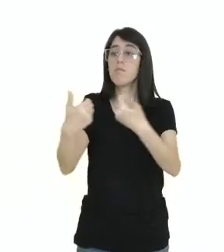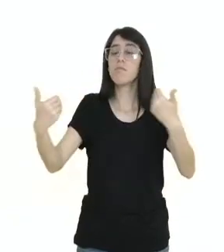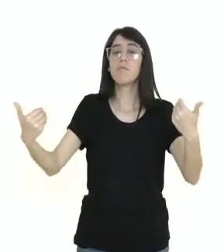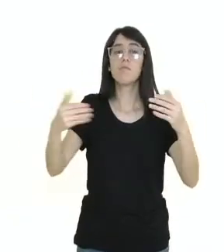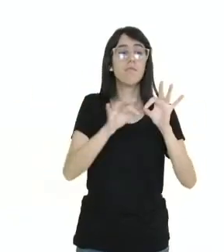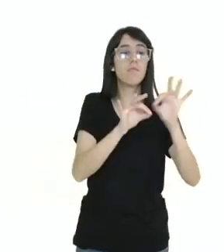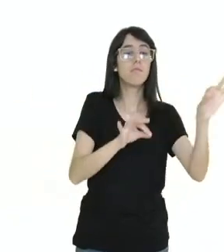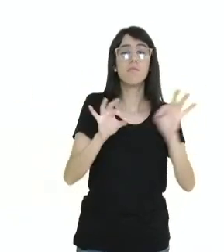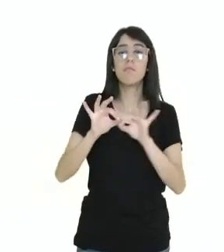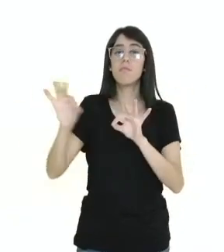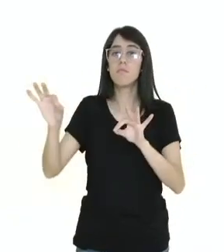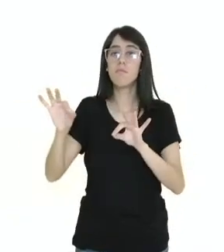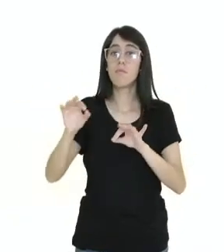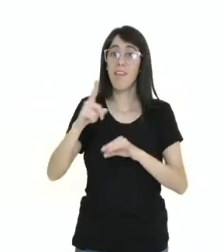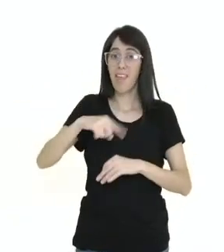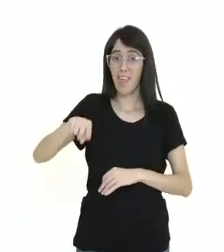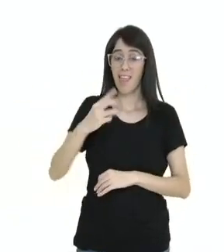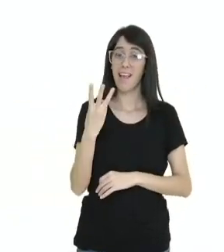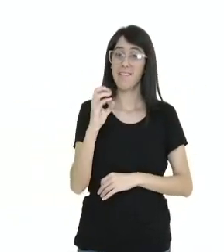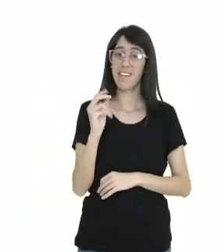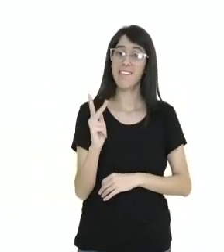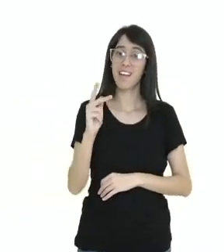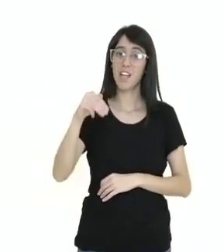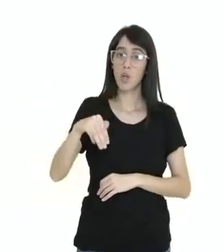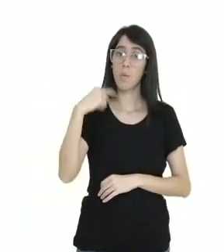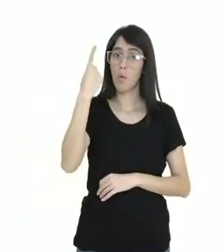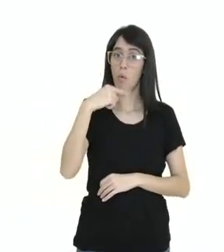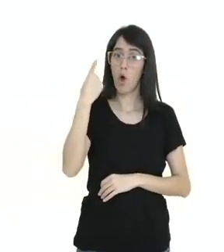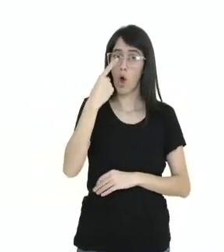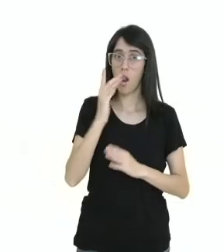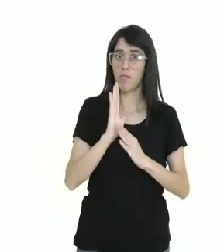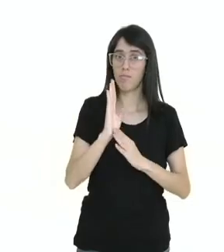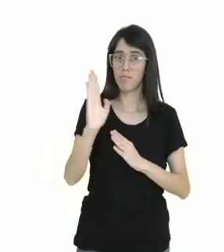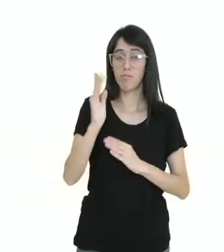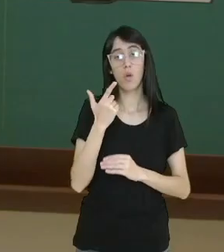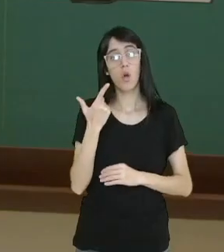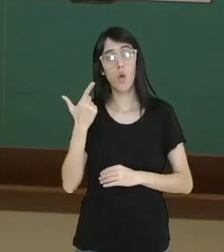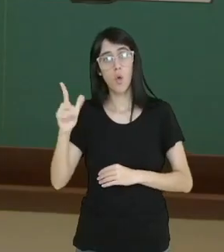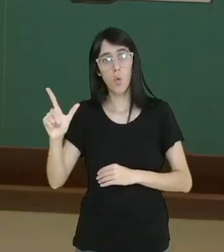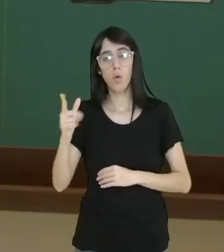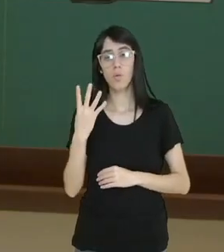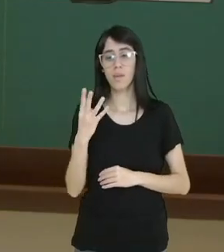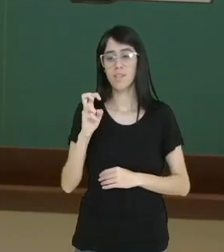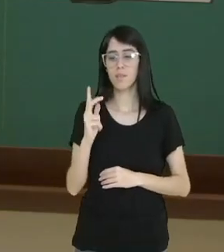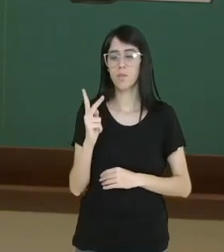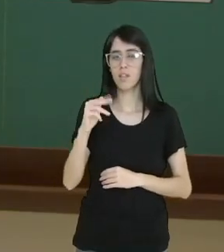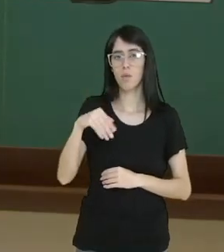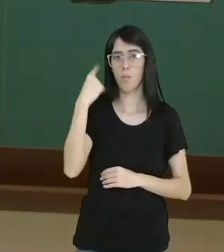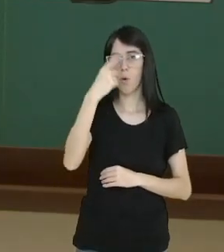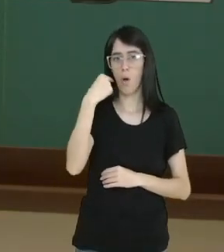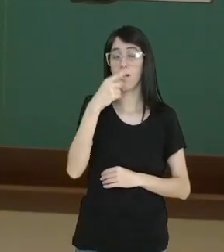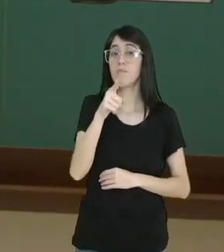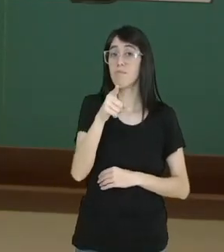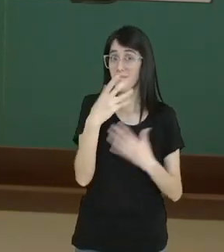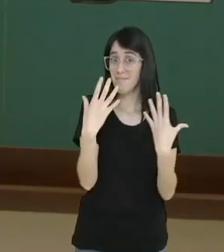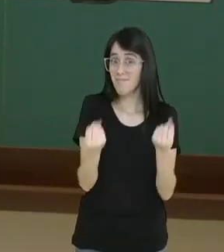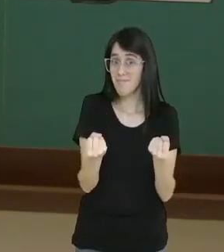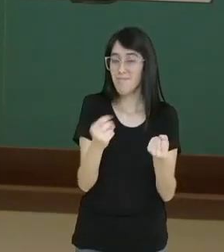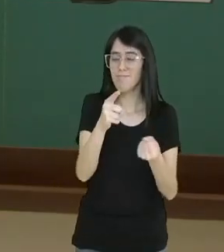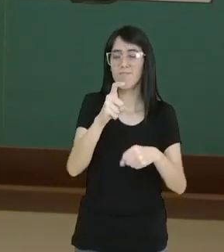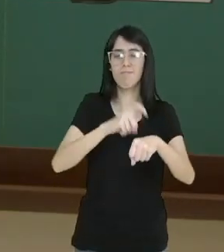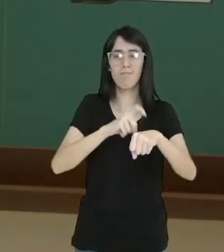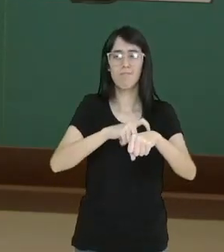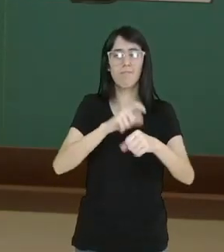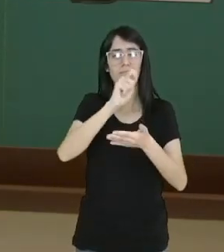ciclistas é de 30 km por hora e do outro 45 km por hora. Você topa o desafio? Hã? Eu vou dar um tempinho para